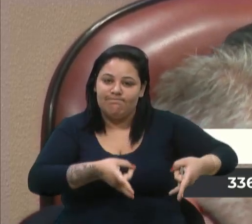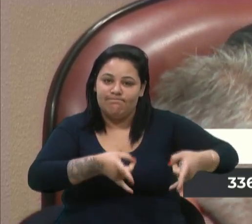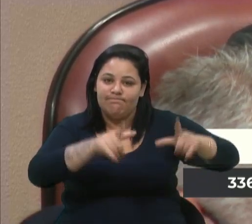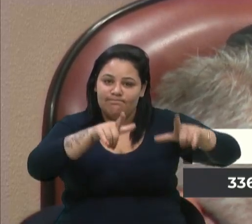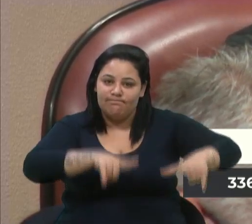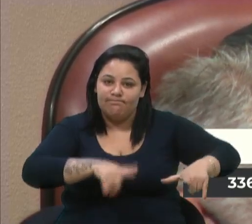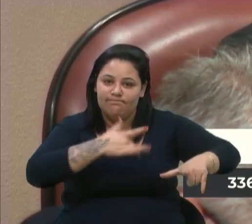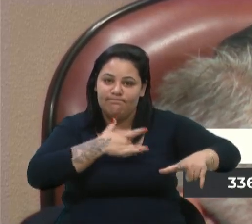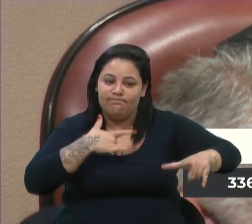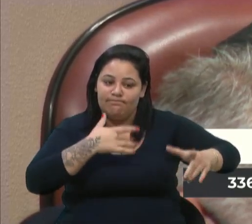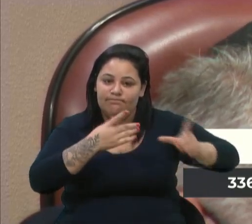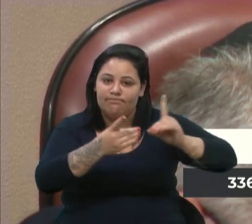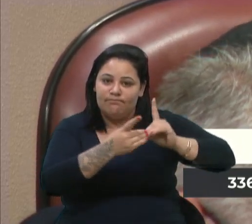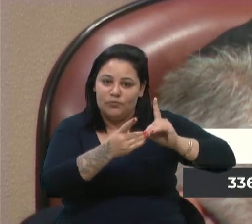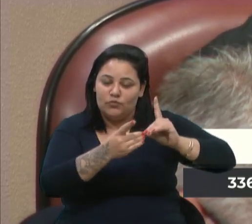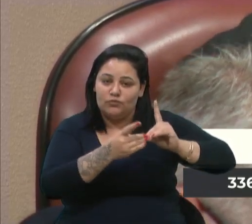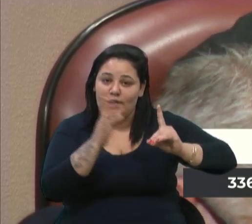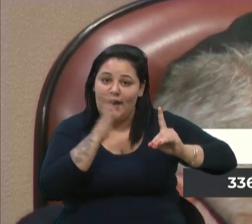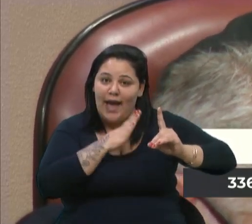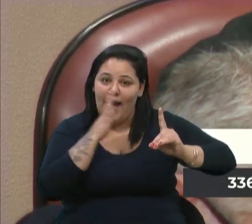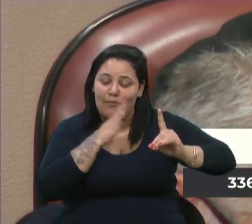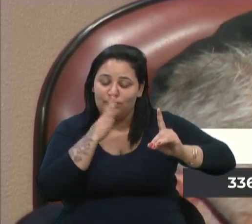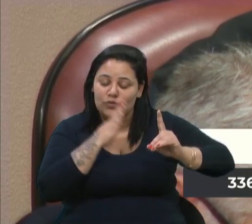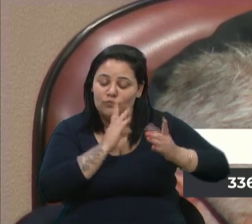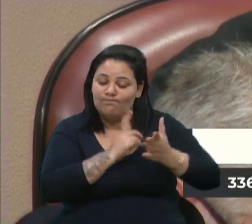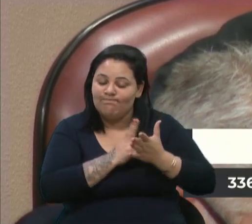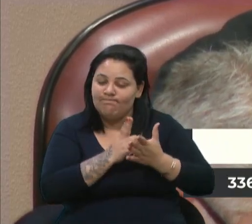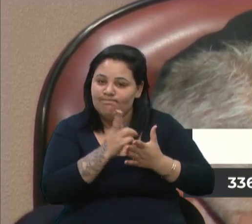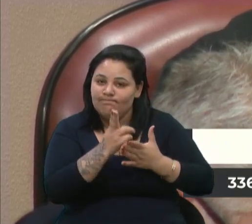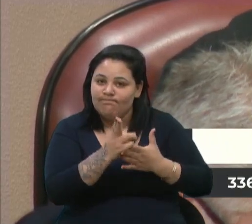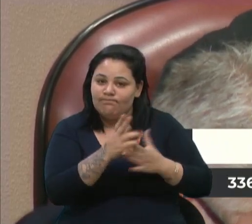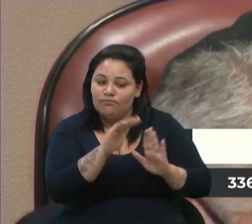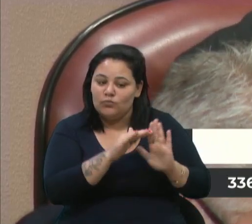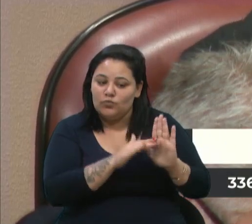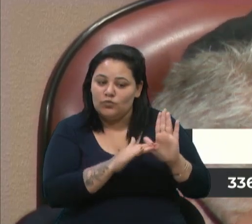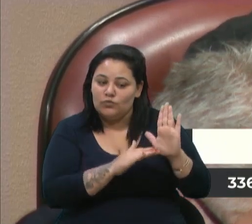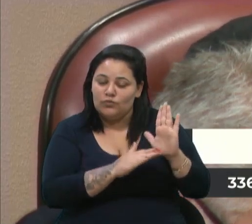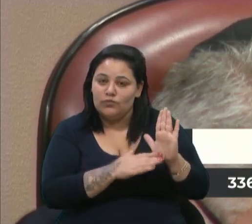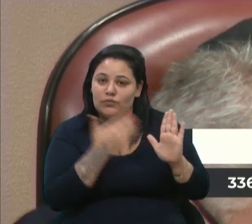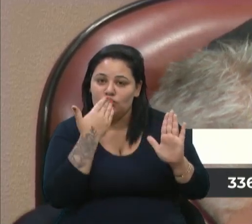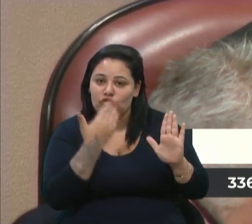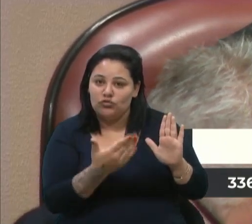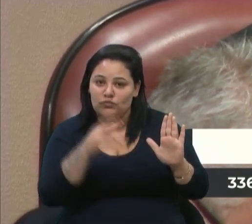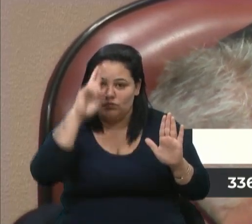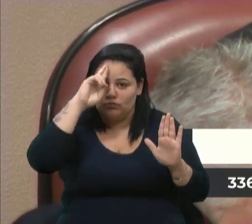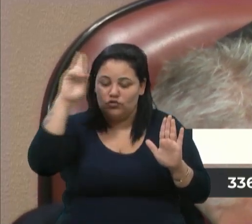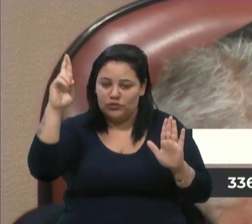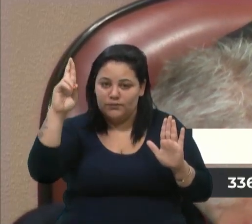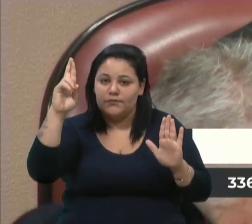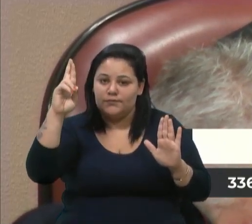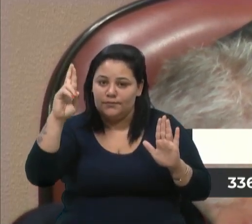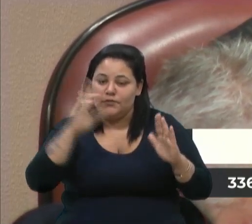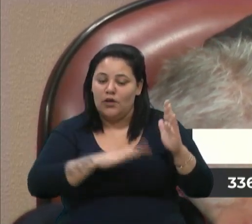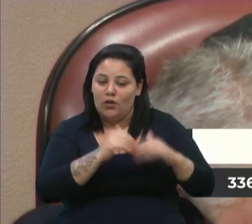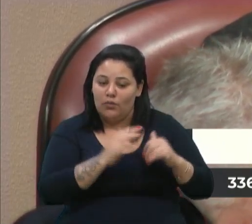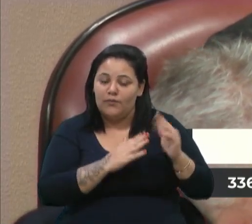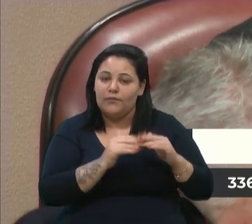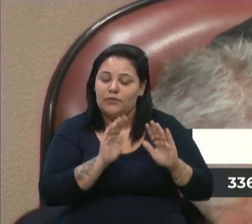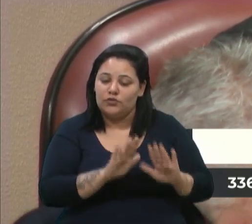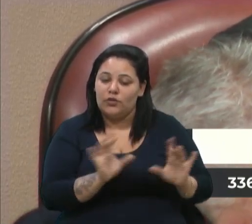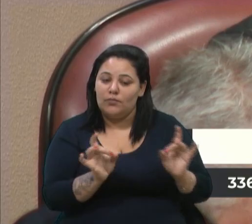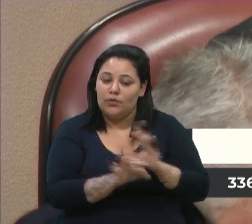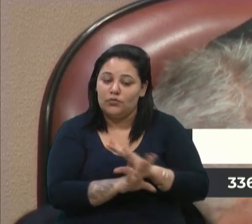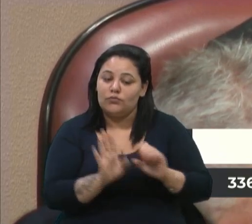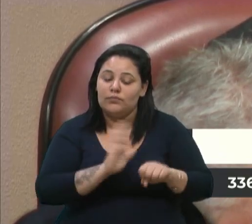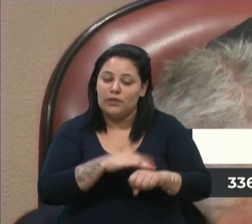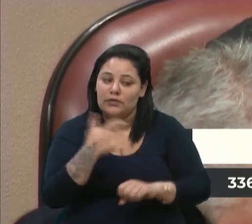rapidamente possível, que não siga o cronograma estipulado pelo diretor, pela direção do Hospital Geral, mas que